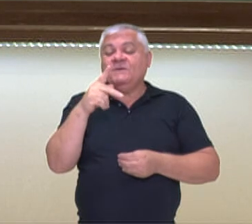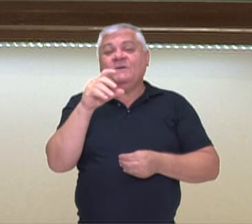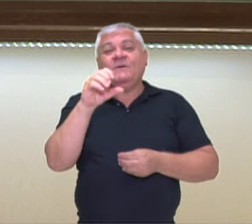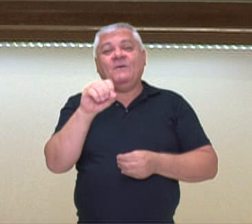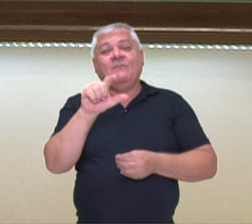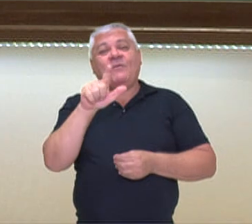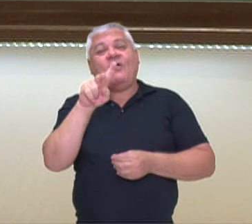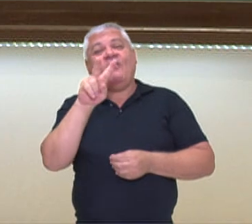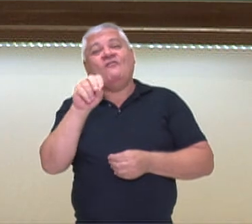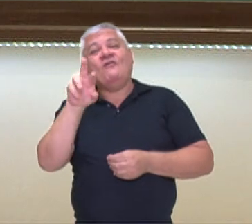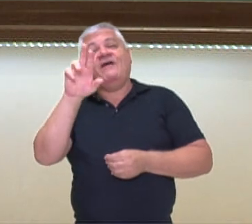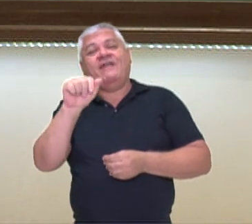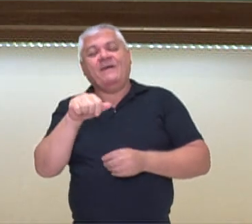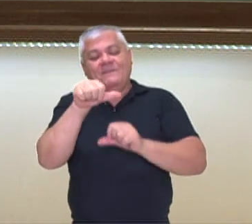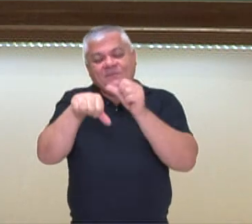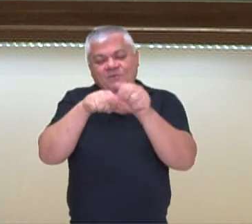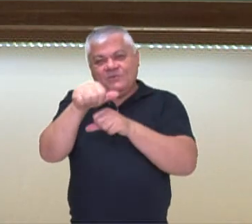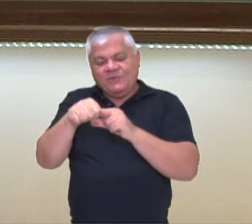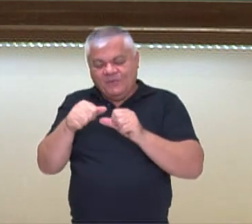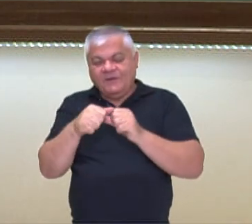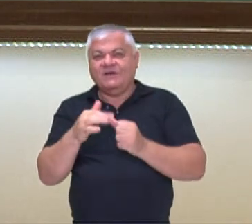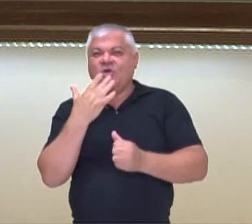química produzindo as cores, beleza?